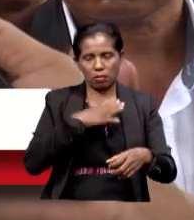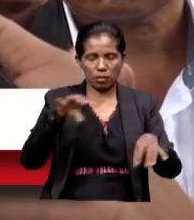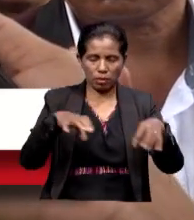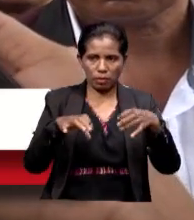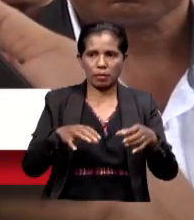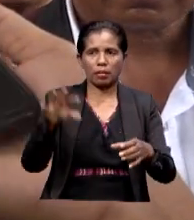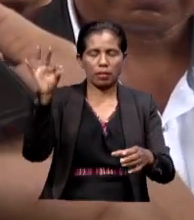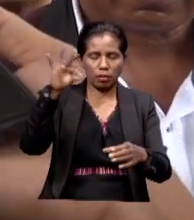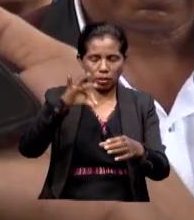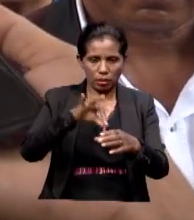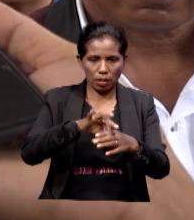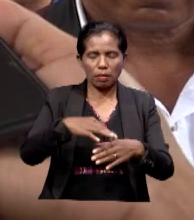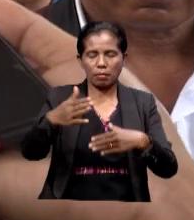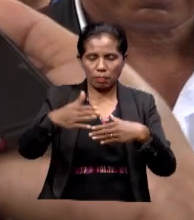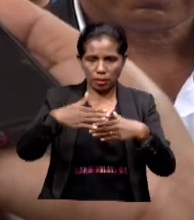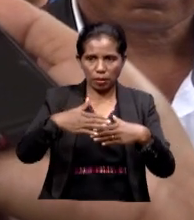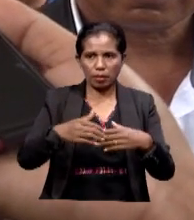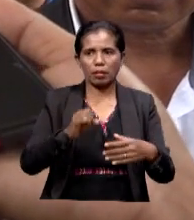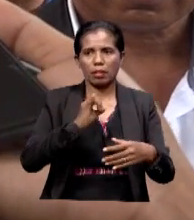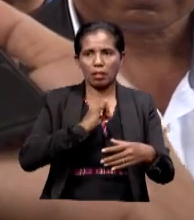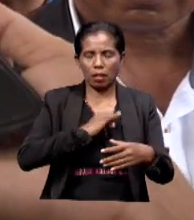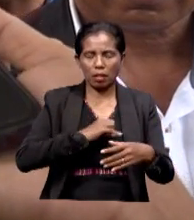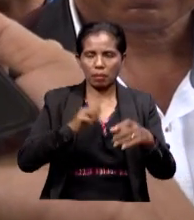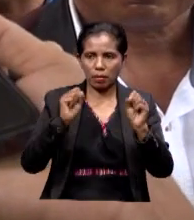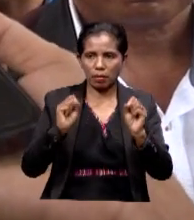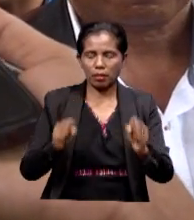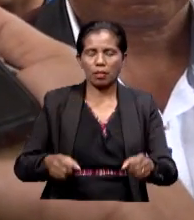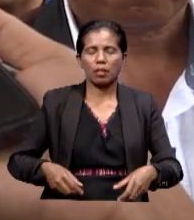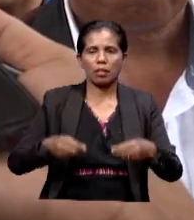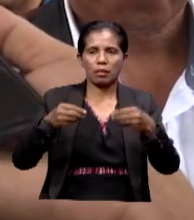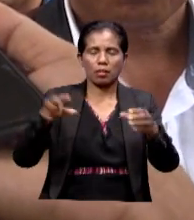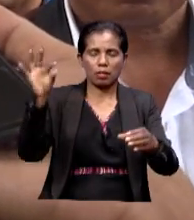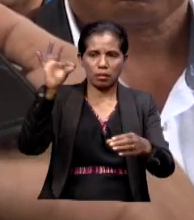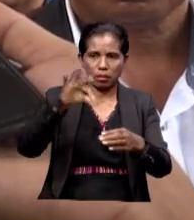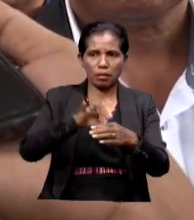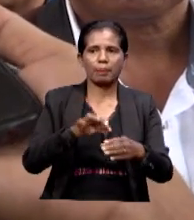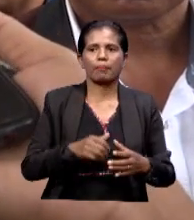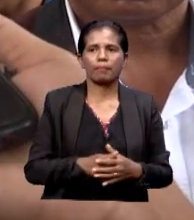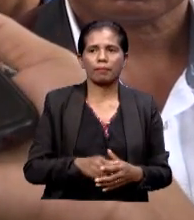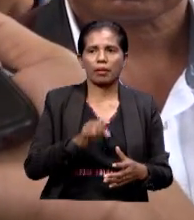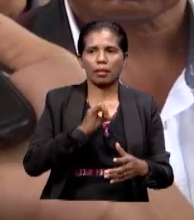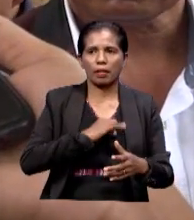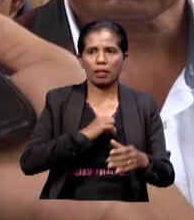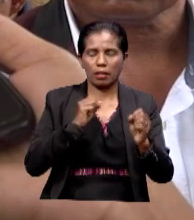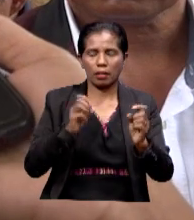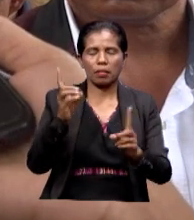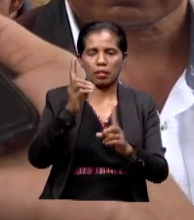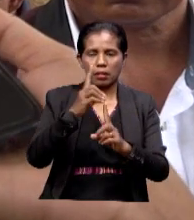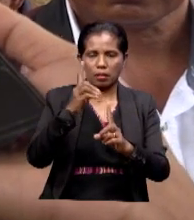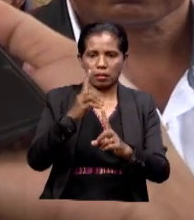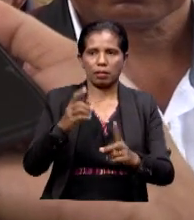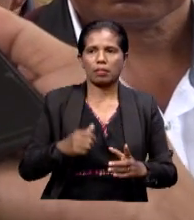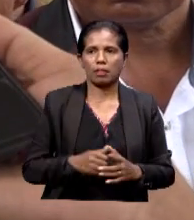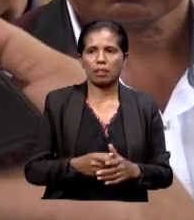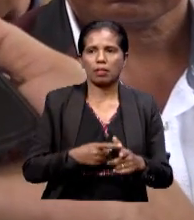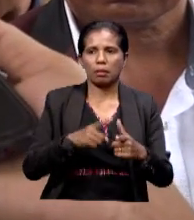Eleição, investigado maior, ao Maxi, supervisiona a eleição, né? Ao Maxi, marca a data.